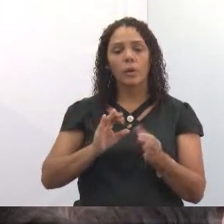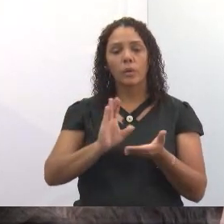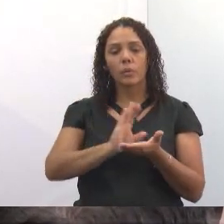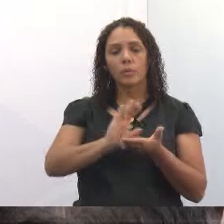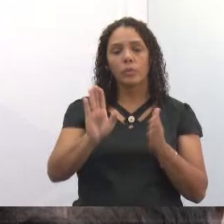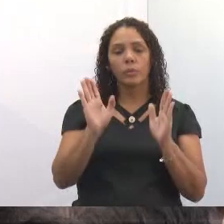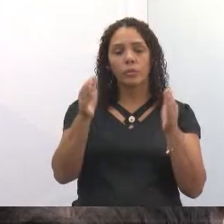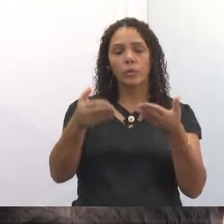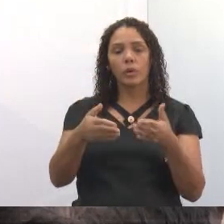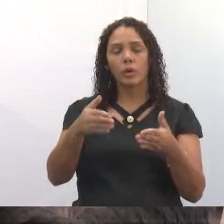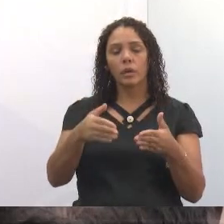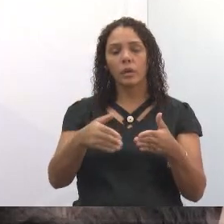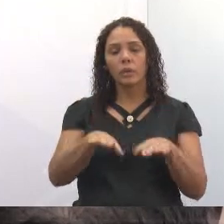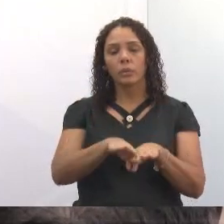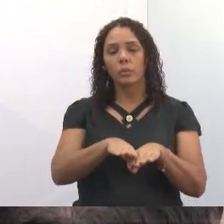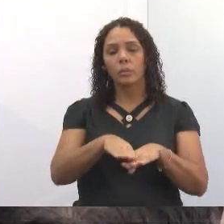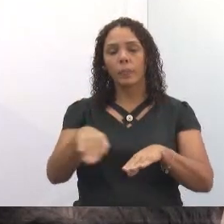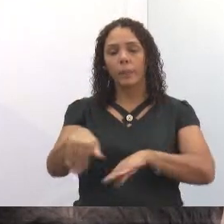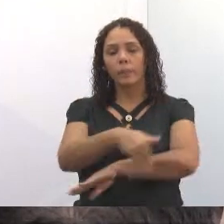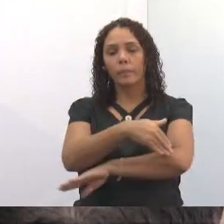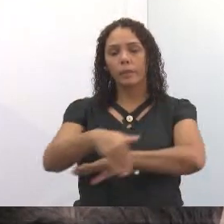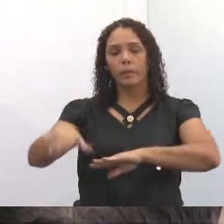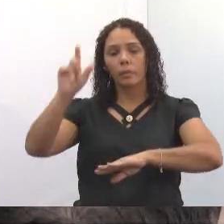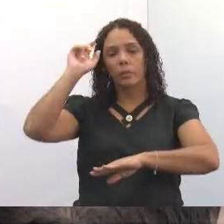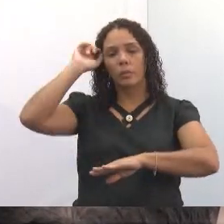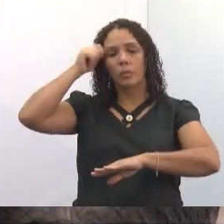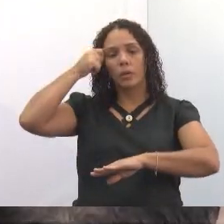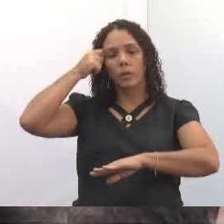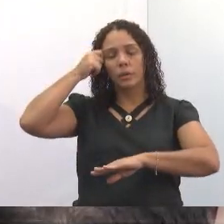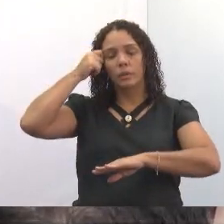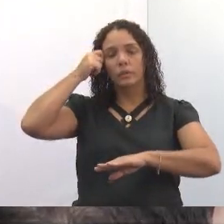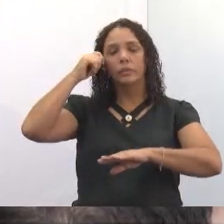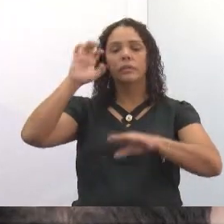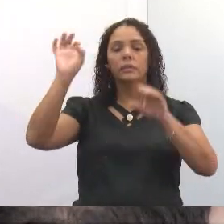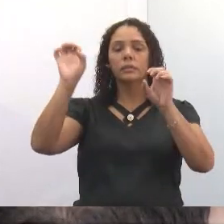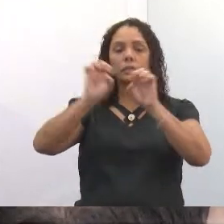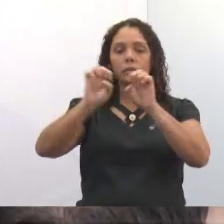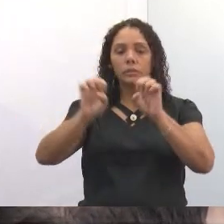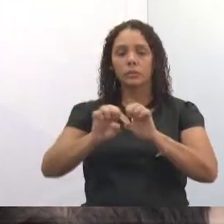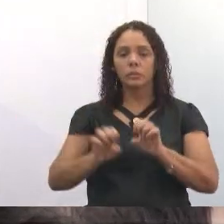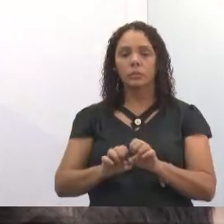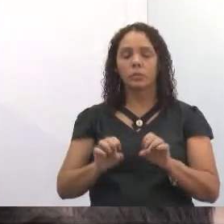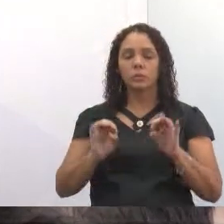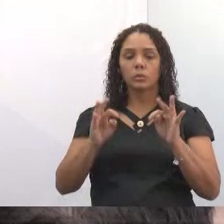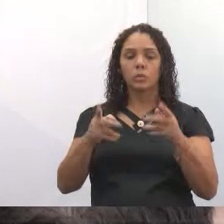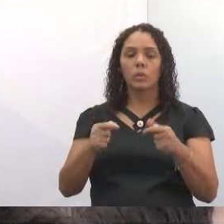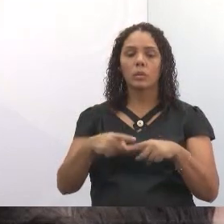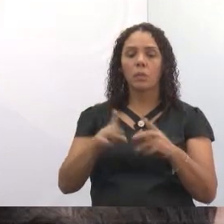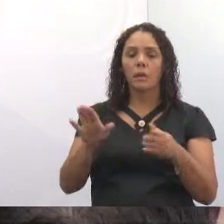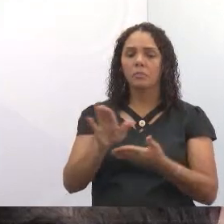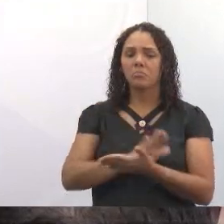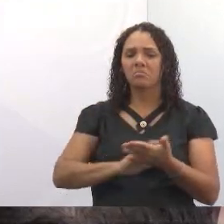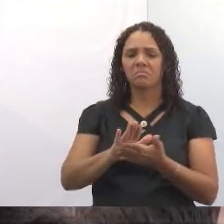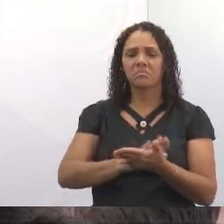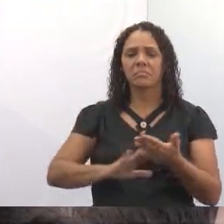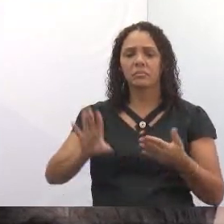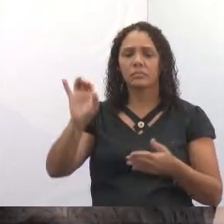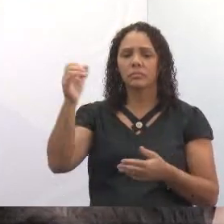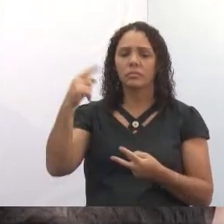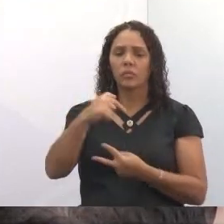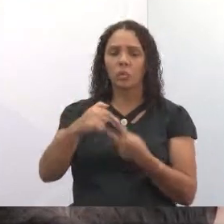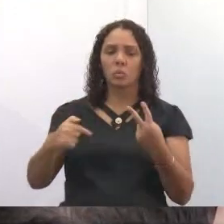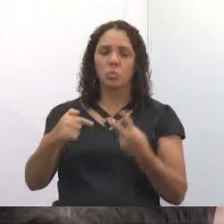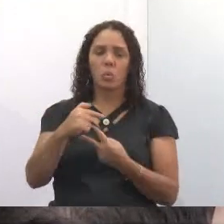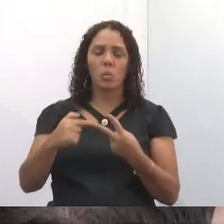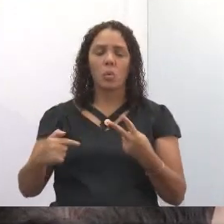asfaltar o Ijal, para terminar toda a infraestrutura do Ijal, e não foi feito. Está aqui os dois programas de governo.